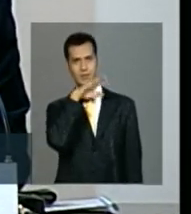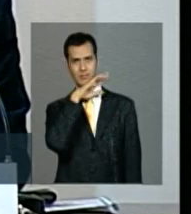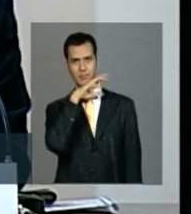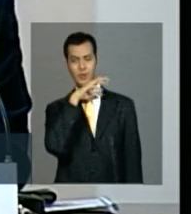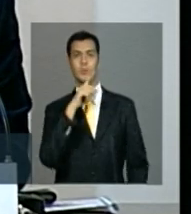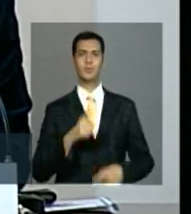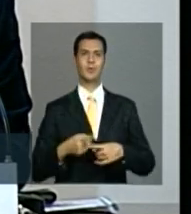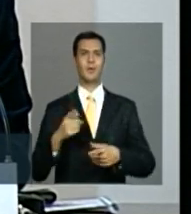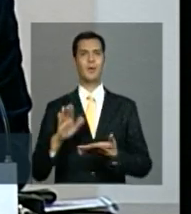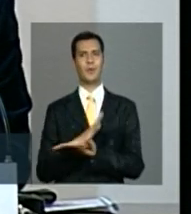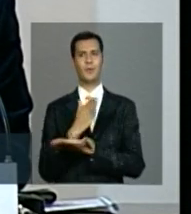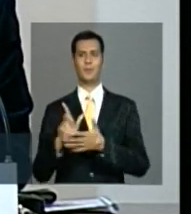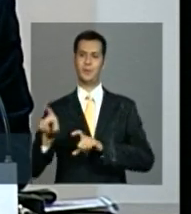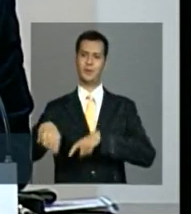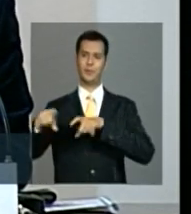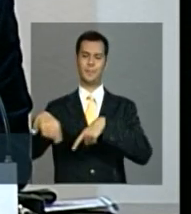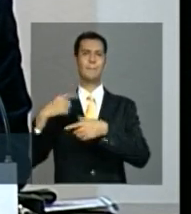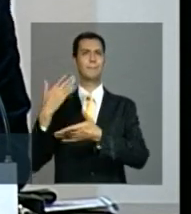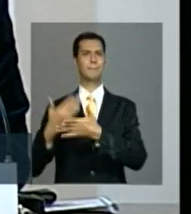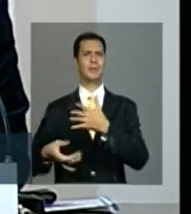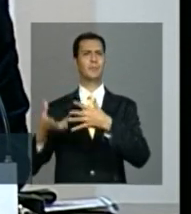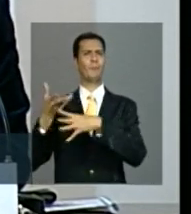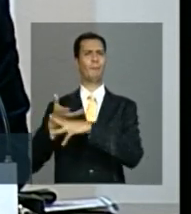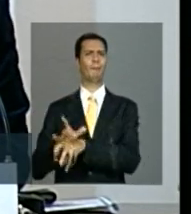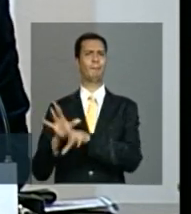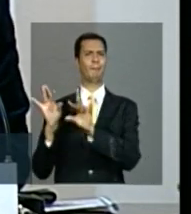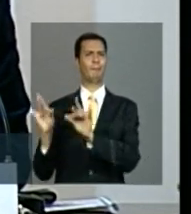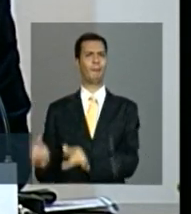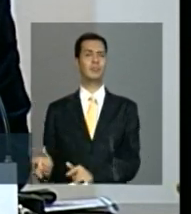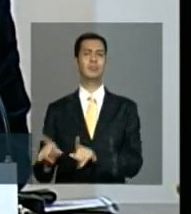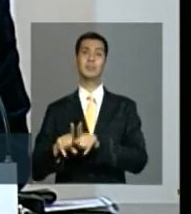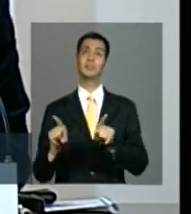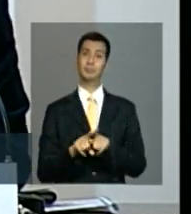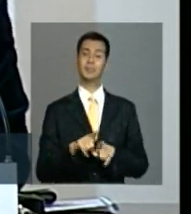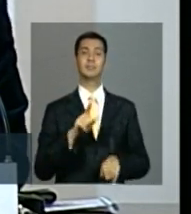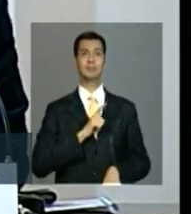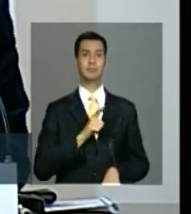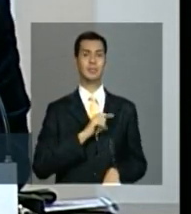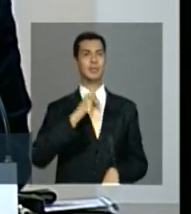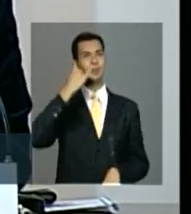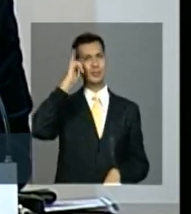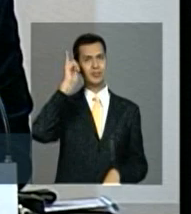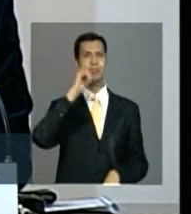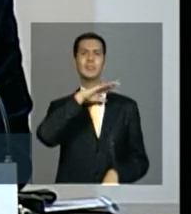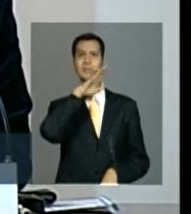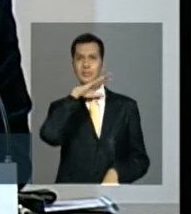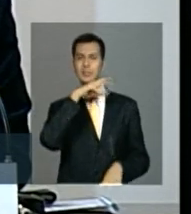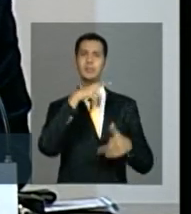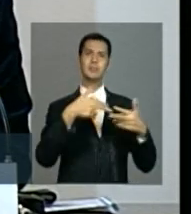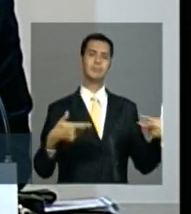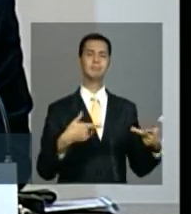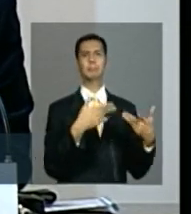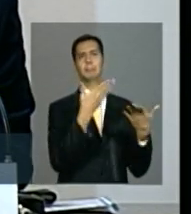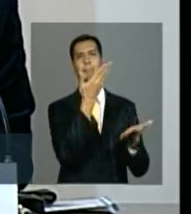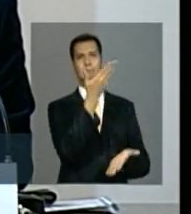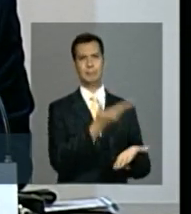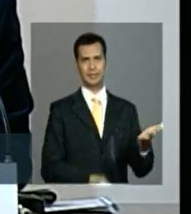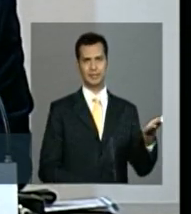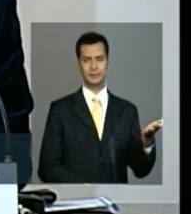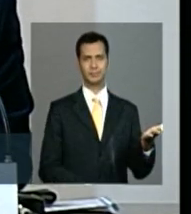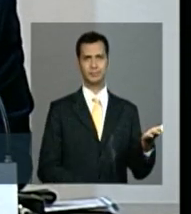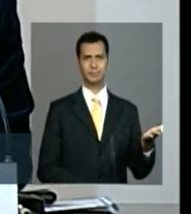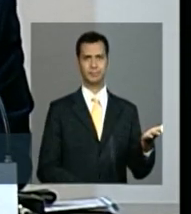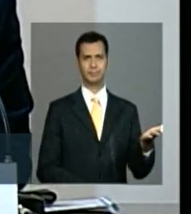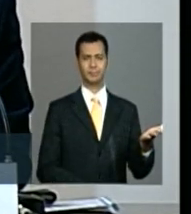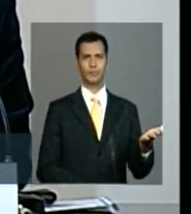agrícola a grande perda é a redução dos rebanhos é o descarte das matrizes que estão ocorrendo